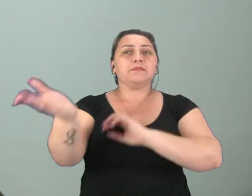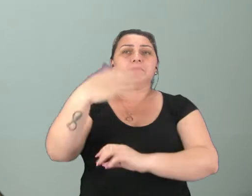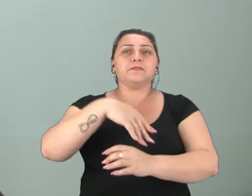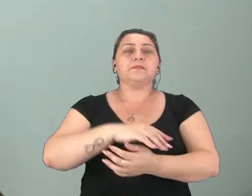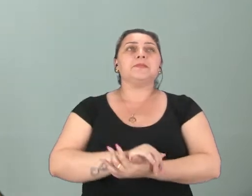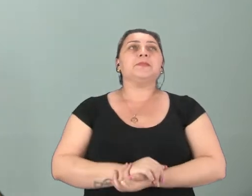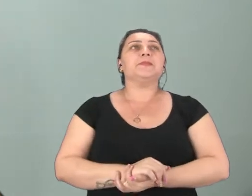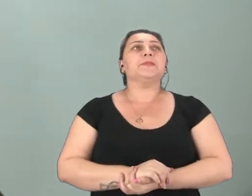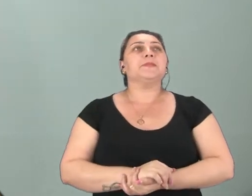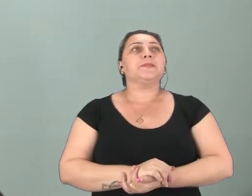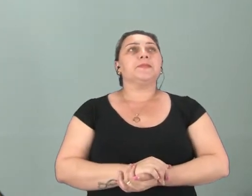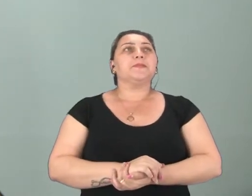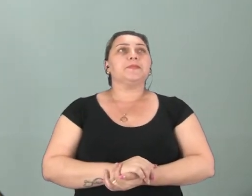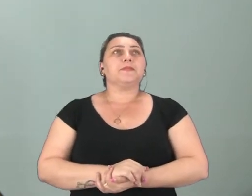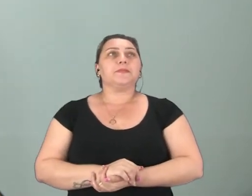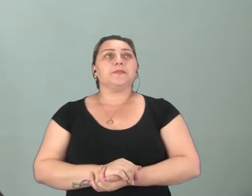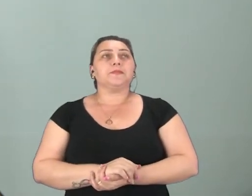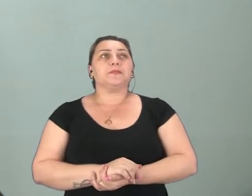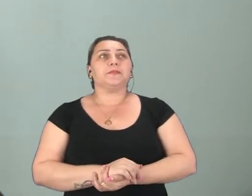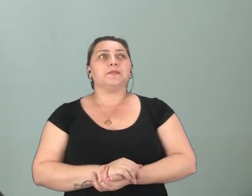lá?